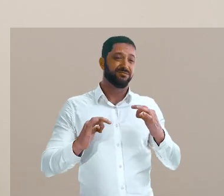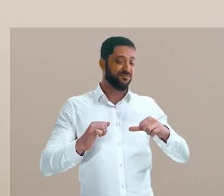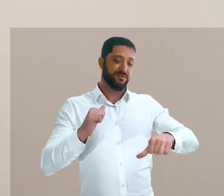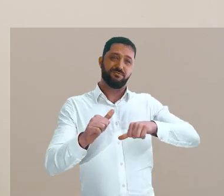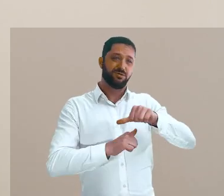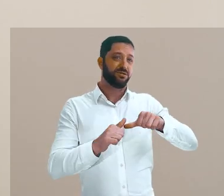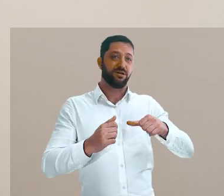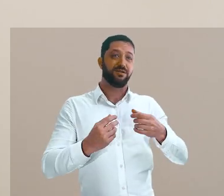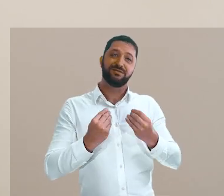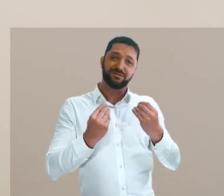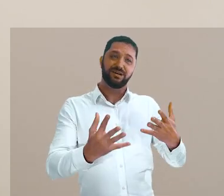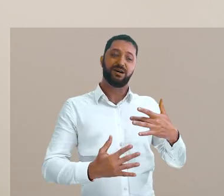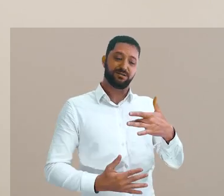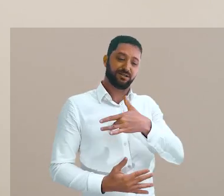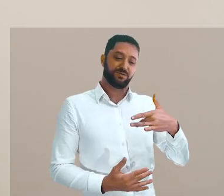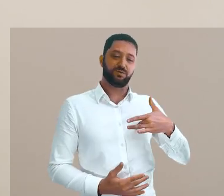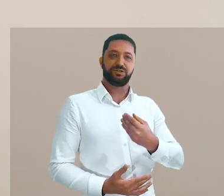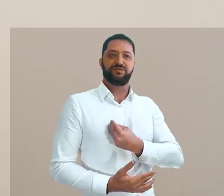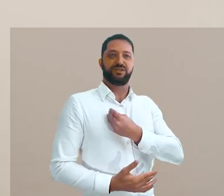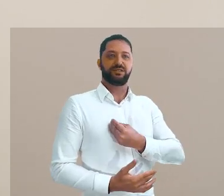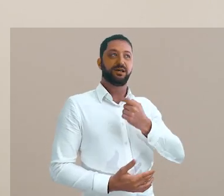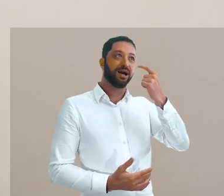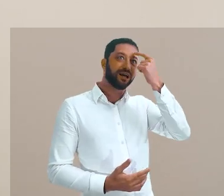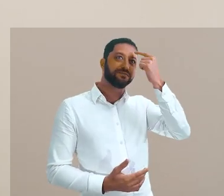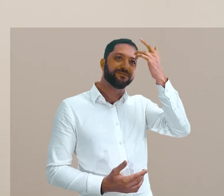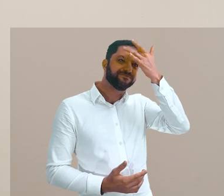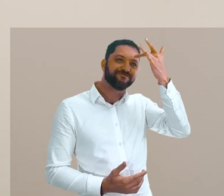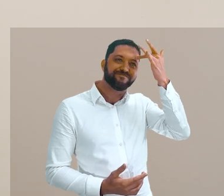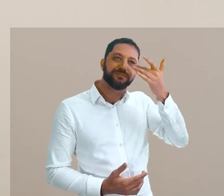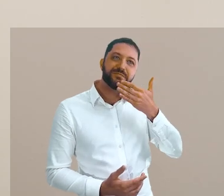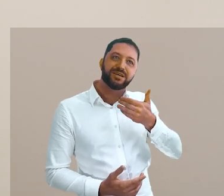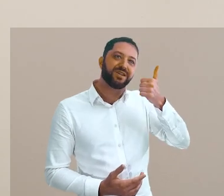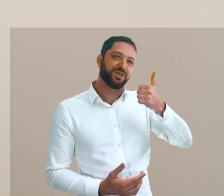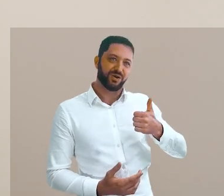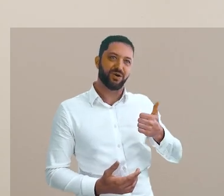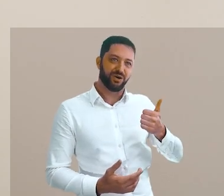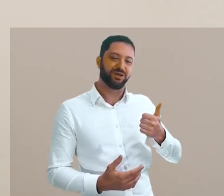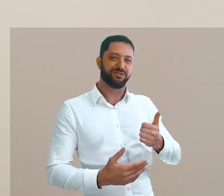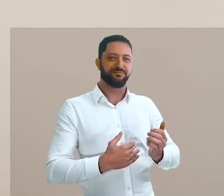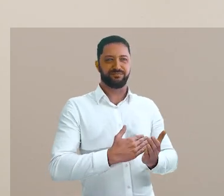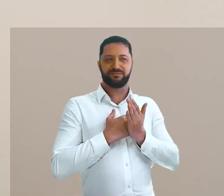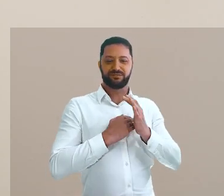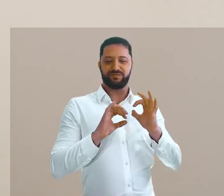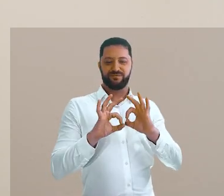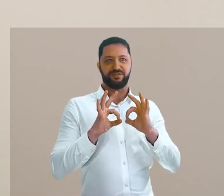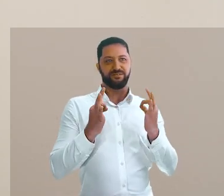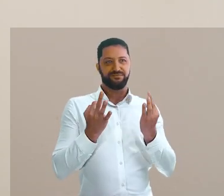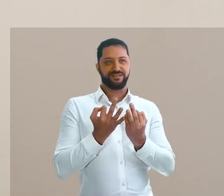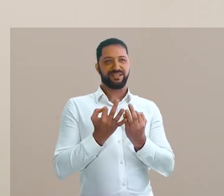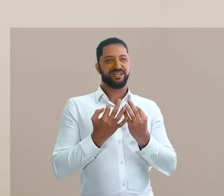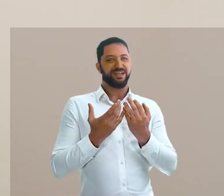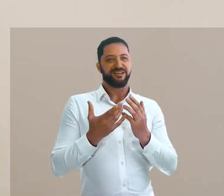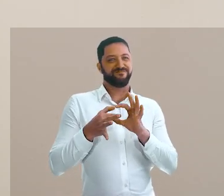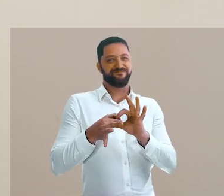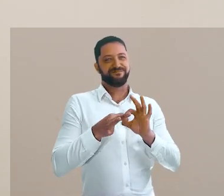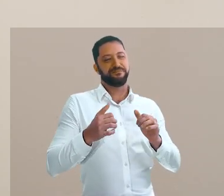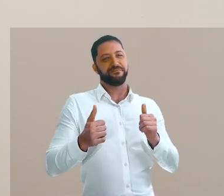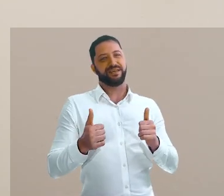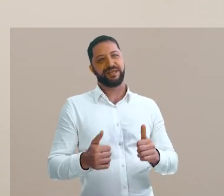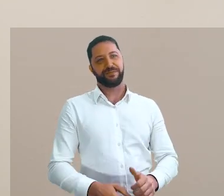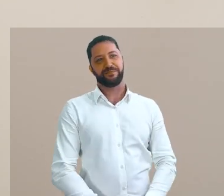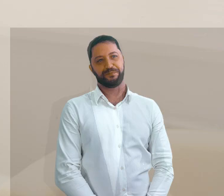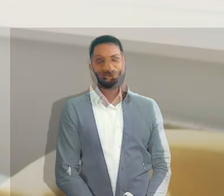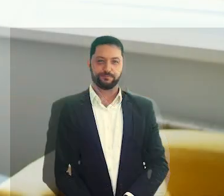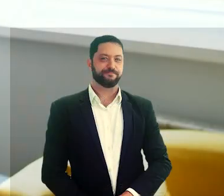dar uma vida saudável, uma saúde mental saudável, e vão fazer com que a família